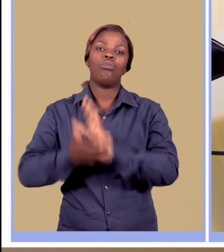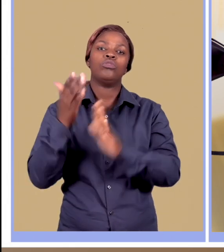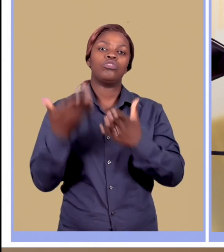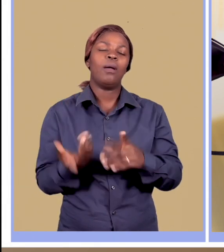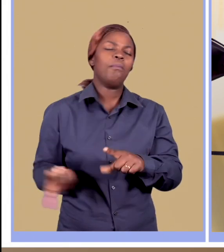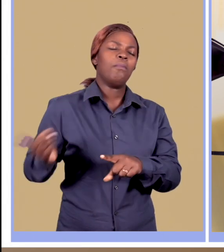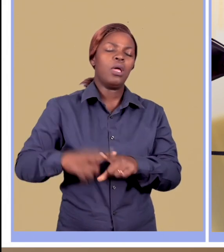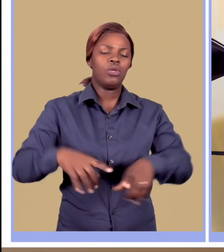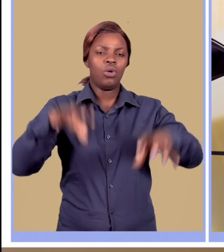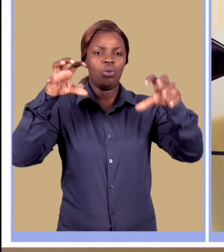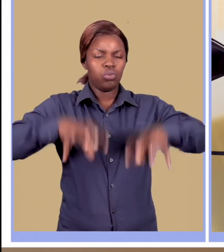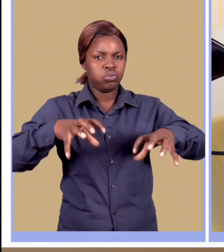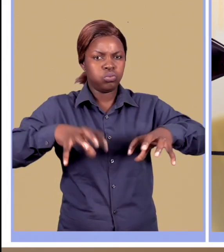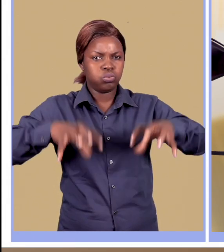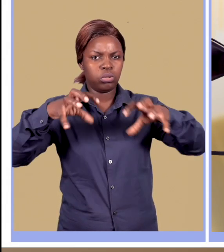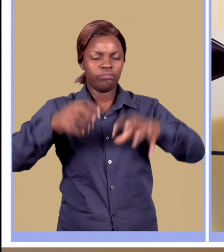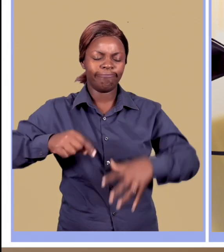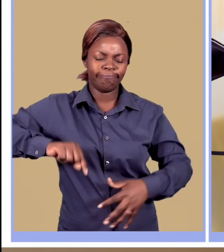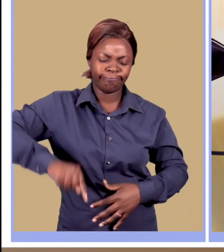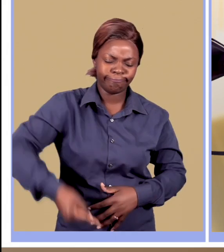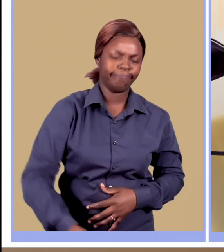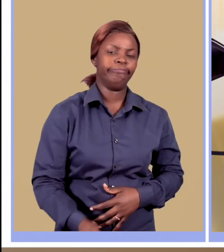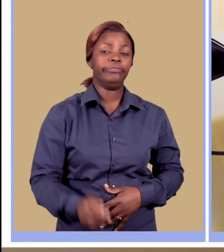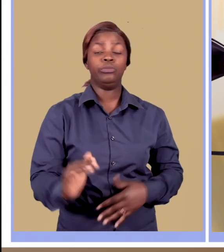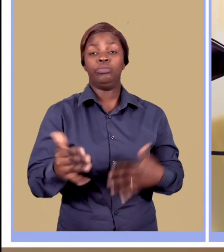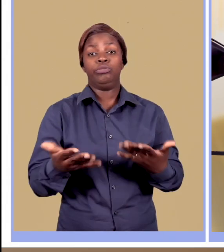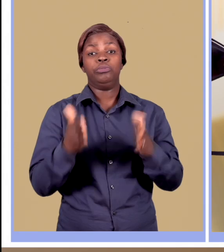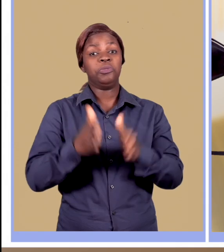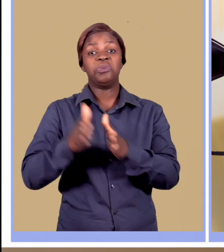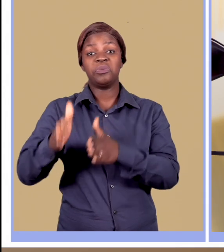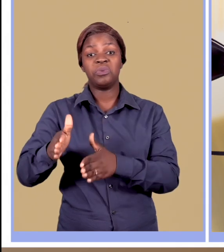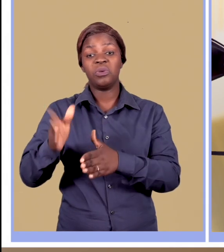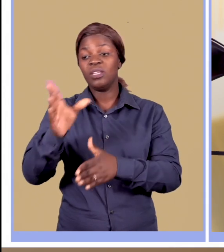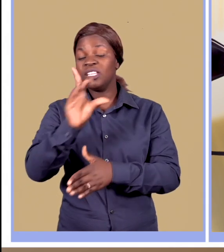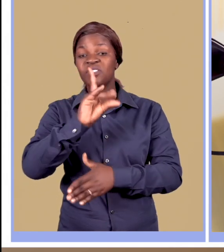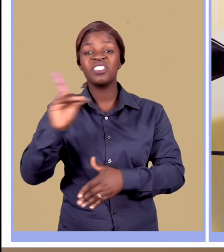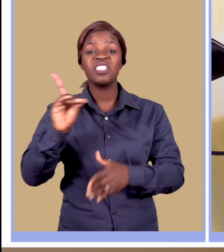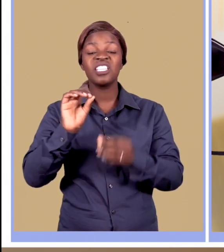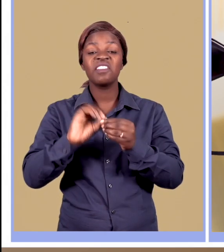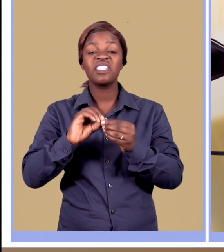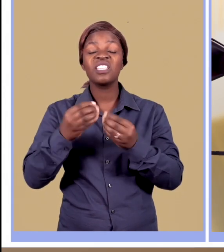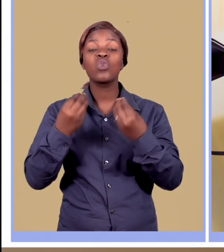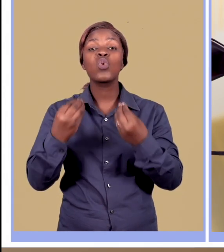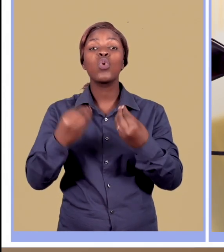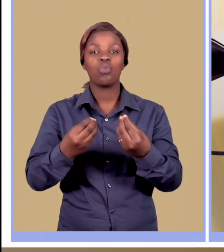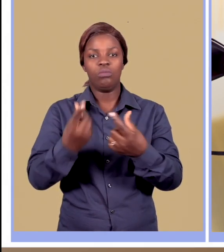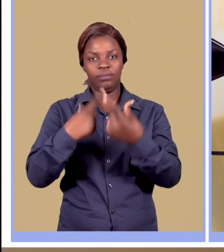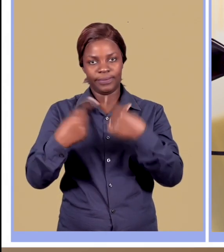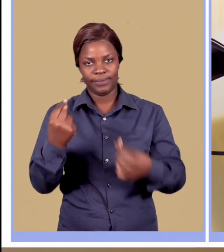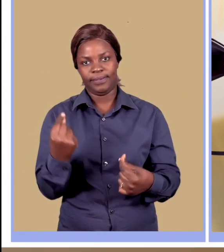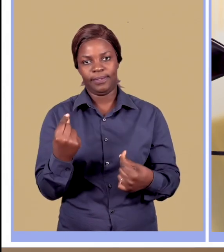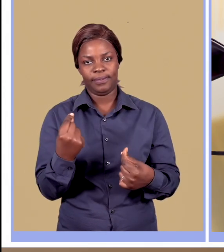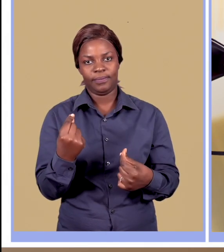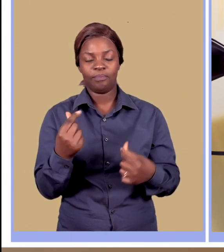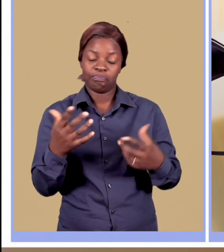pobres que vivem em zonas suburbanas tenham difícil acesso de como sair. Para isso é